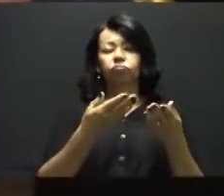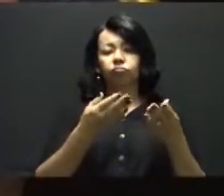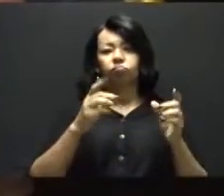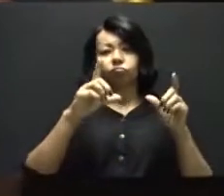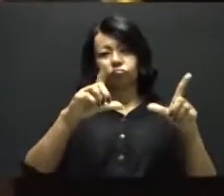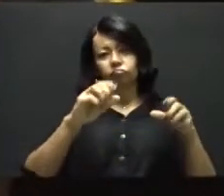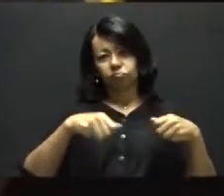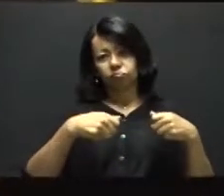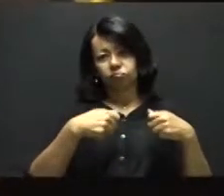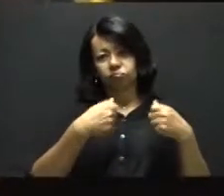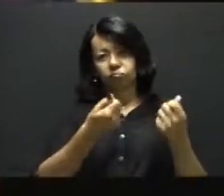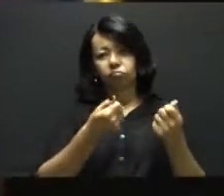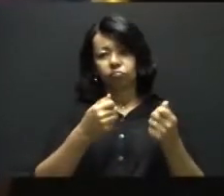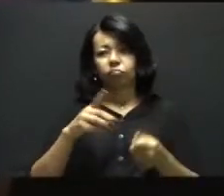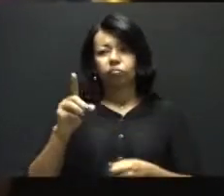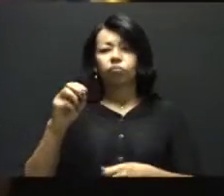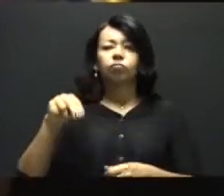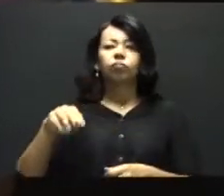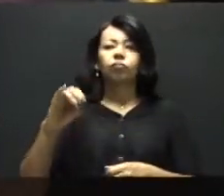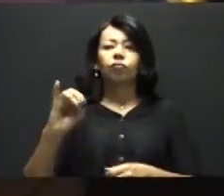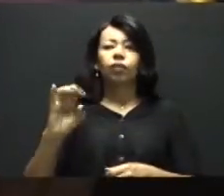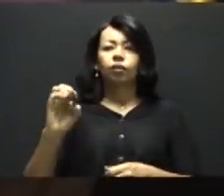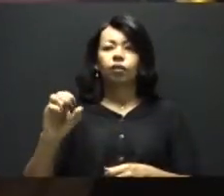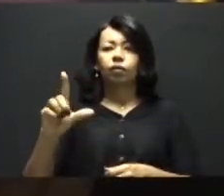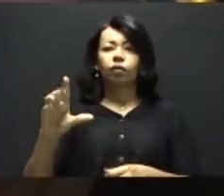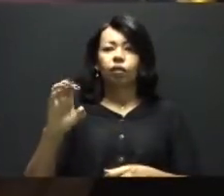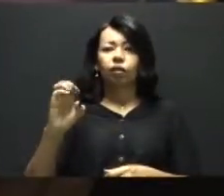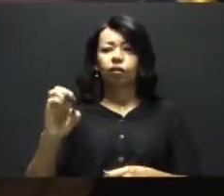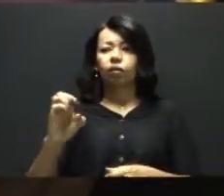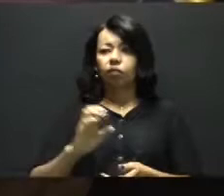daniel henrique cunha bahia